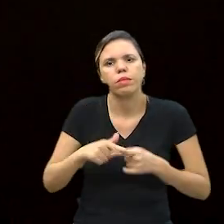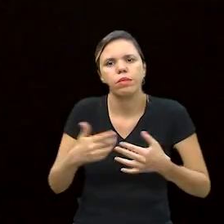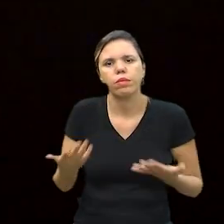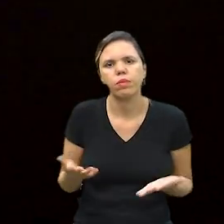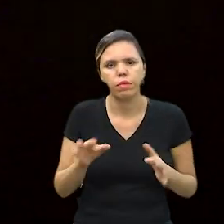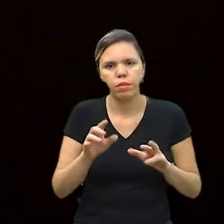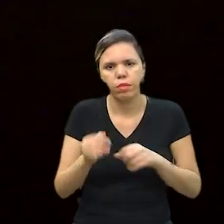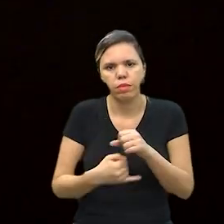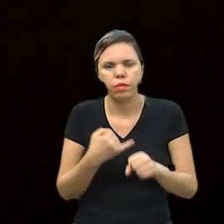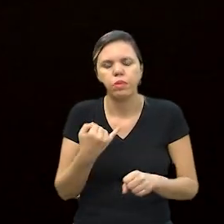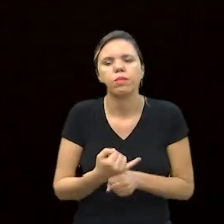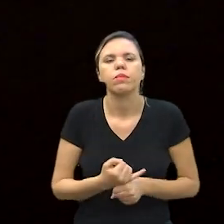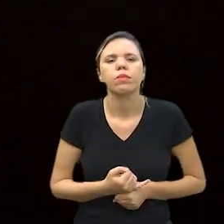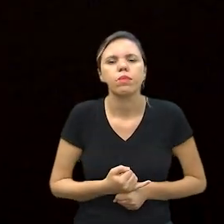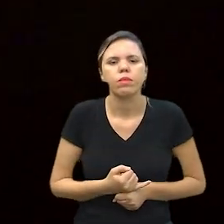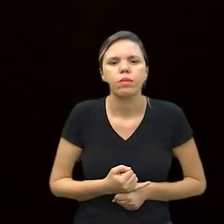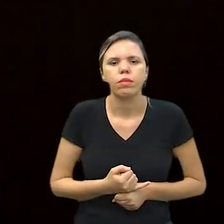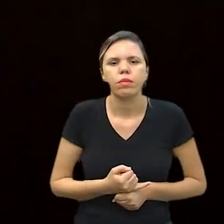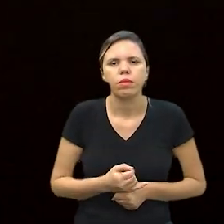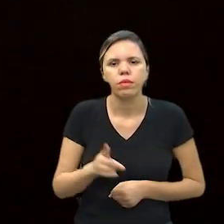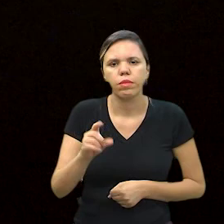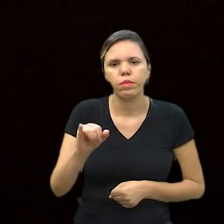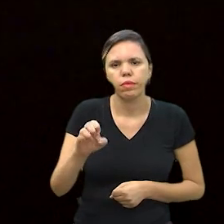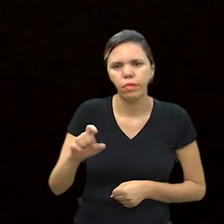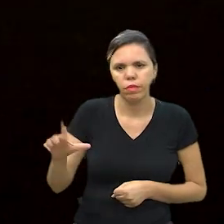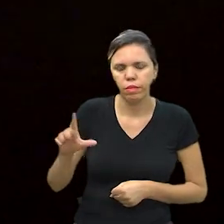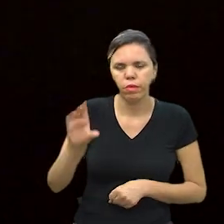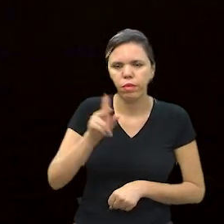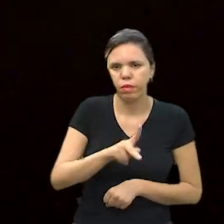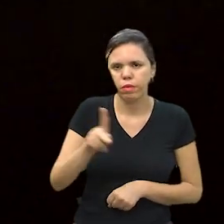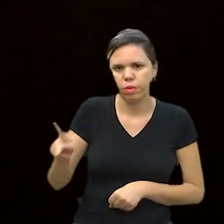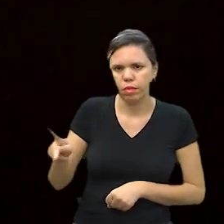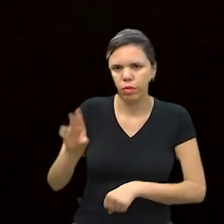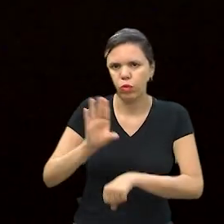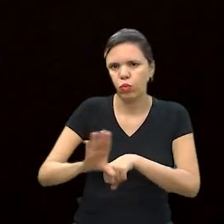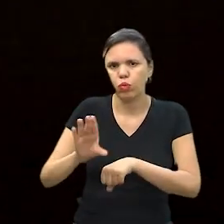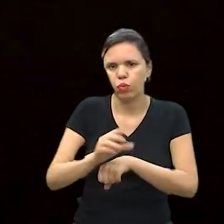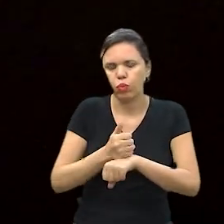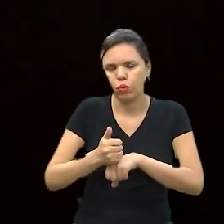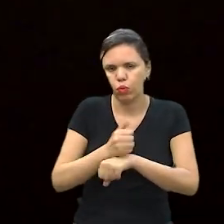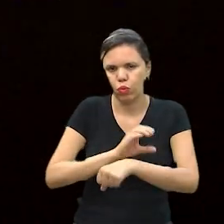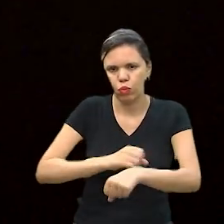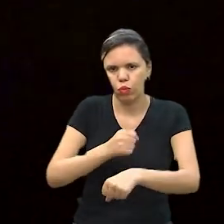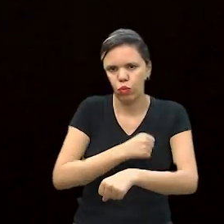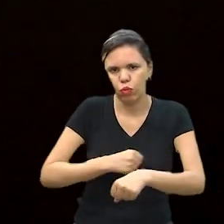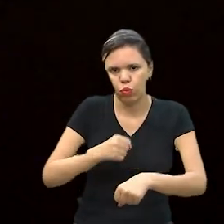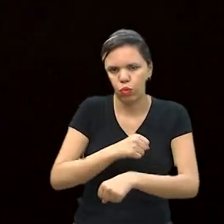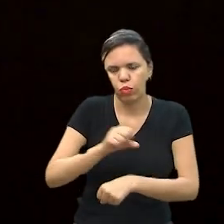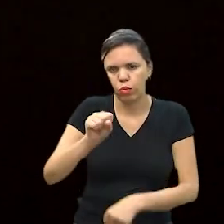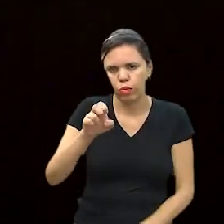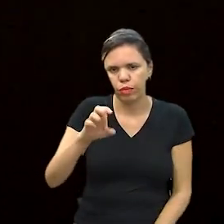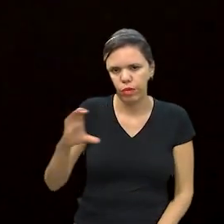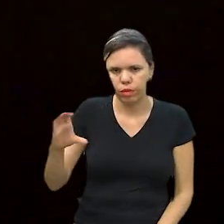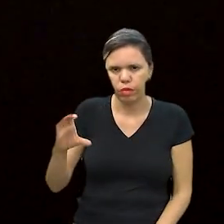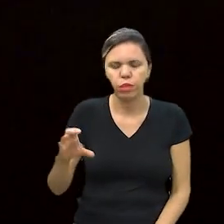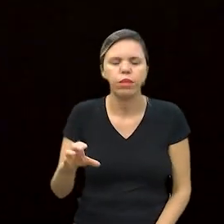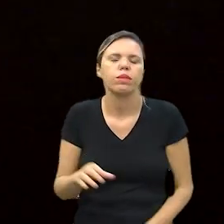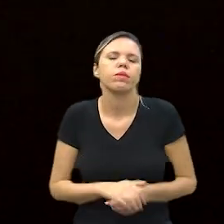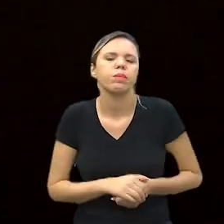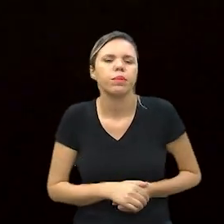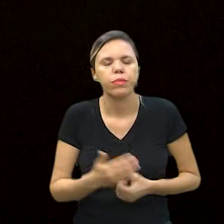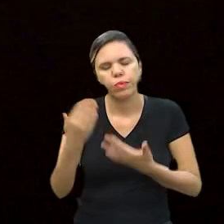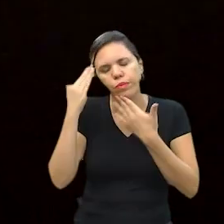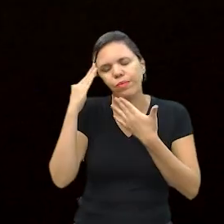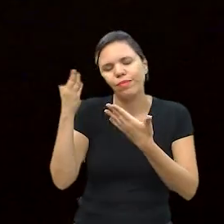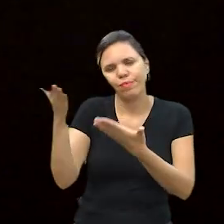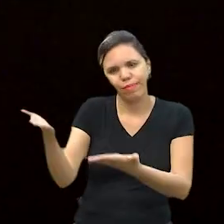as ferramentas digitais. Daniel Sales, professor do curso de gastronomia do Centro Universitário Senac Campos do